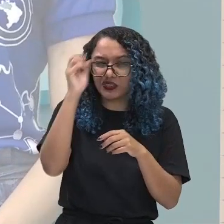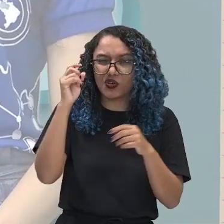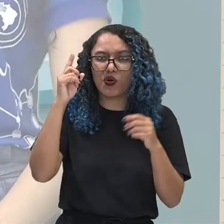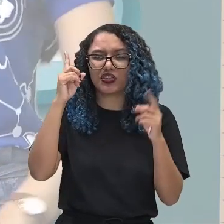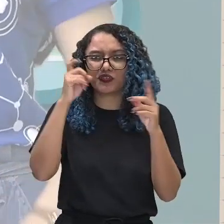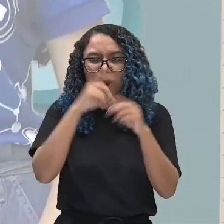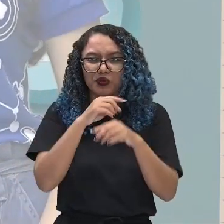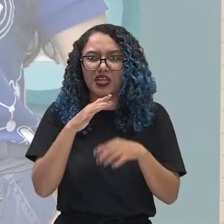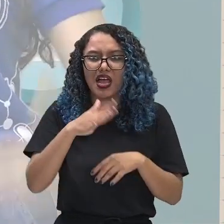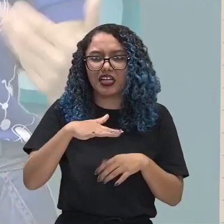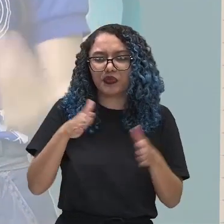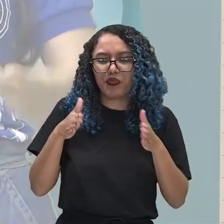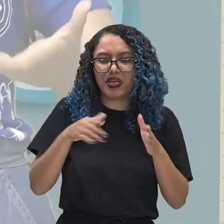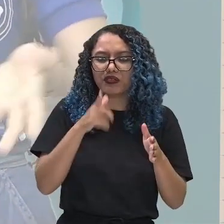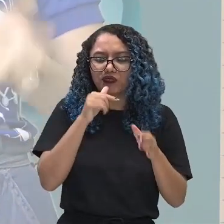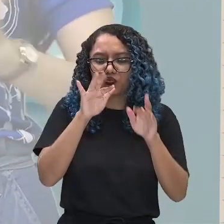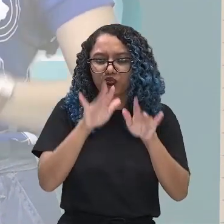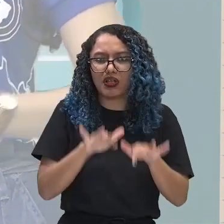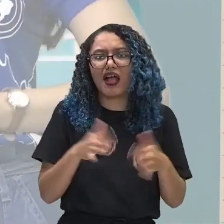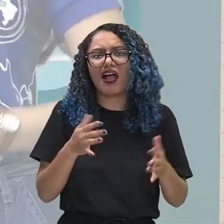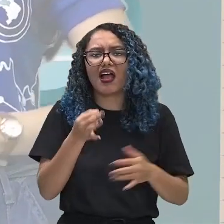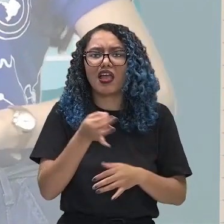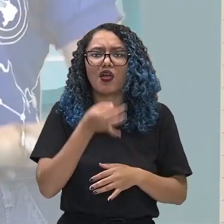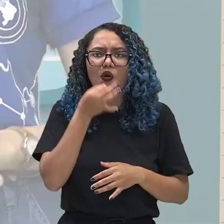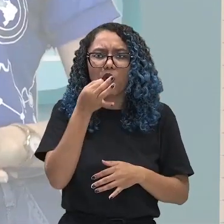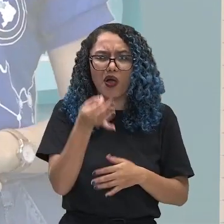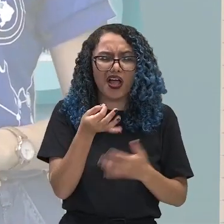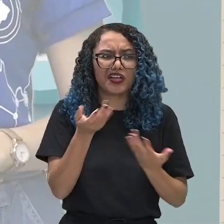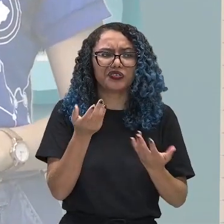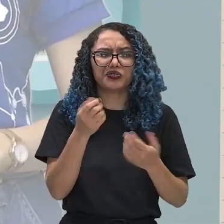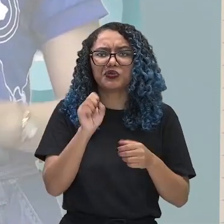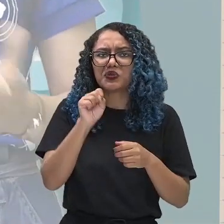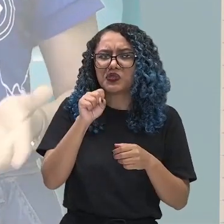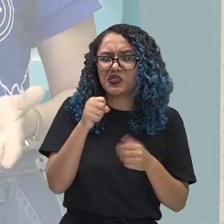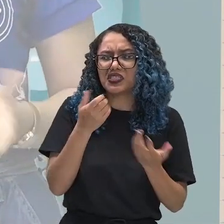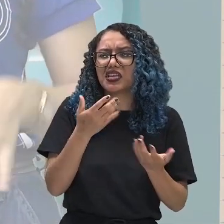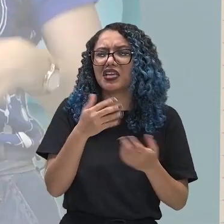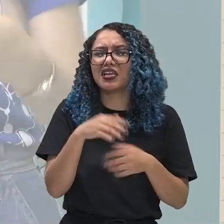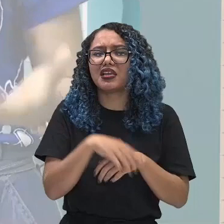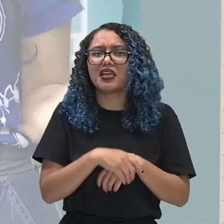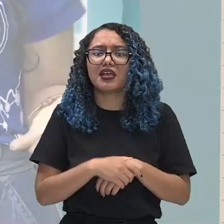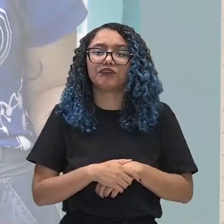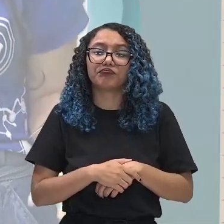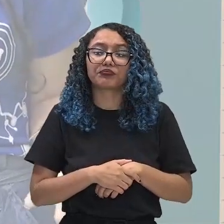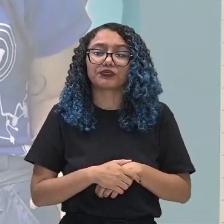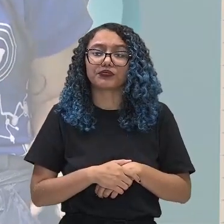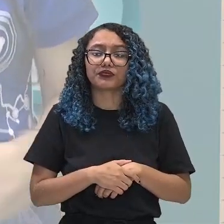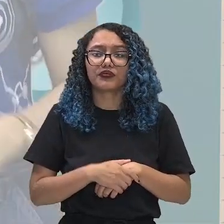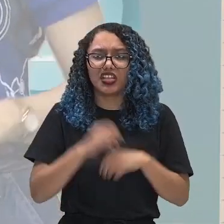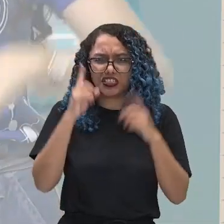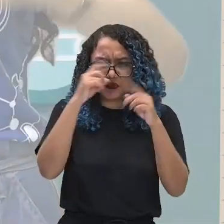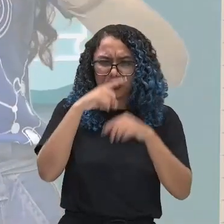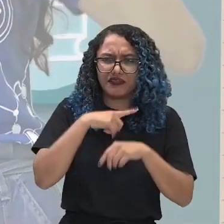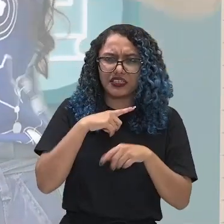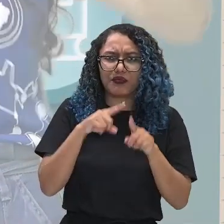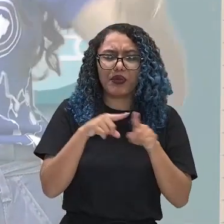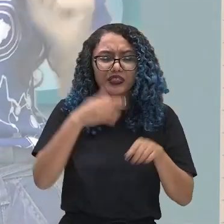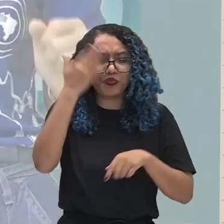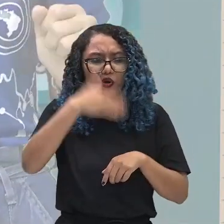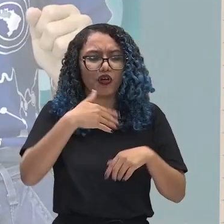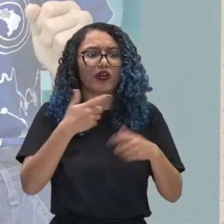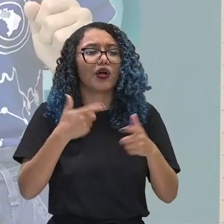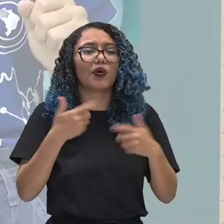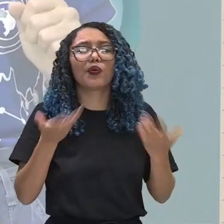posso só dizer assim, ah, eu acho que o Amazonas teve dificuldades durante a seca. É mesmo, mas cadê provas? Ah, eu vou mostrar